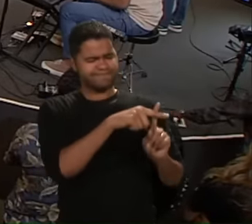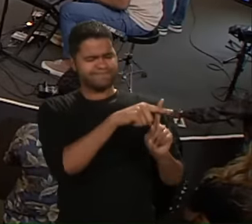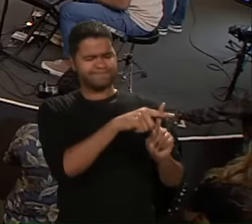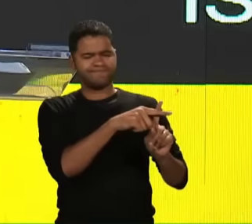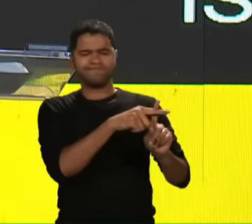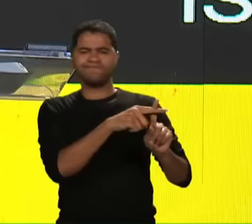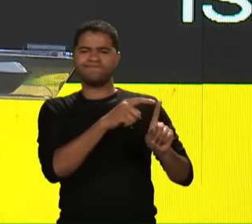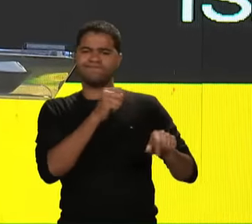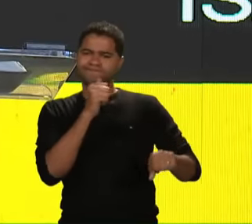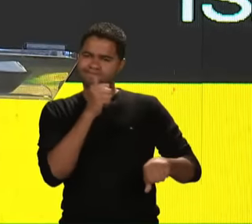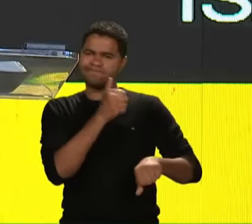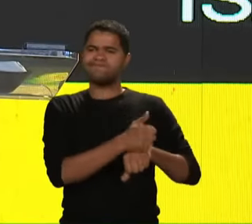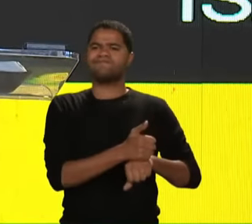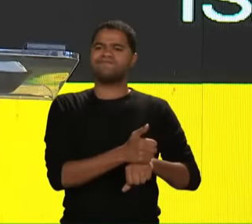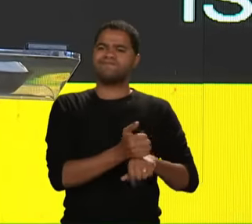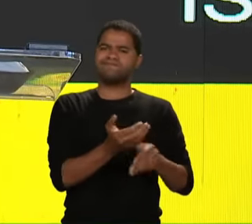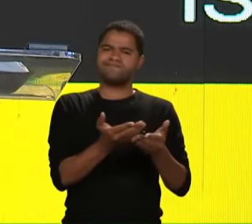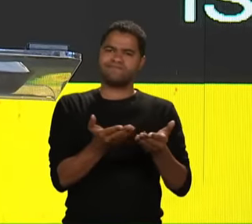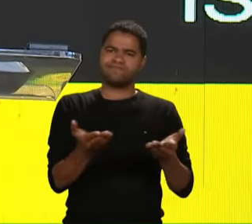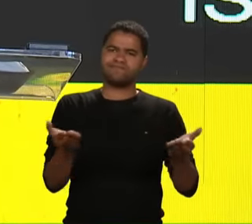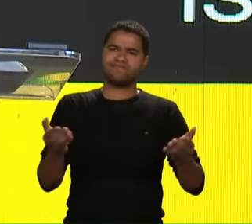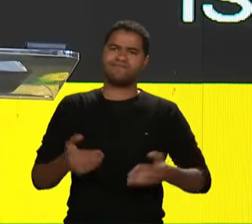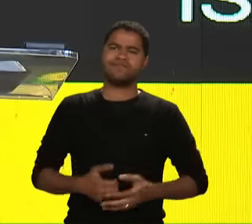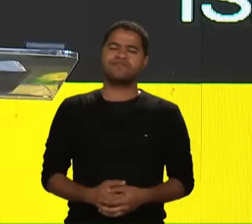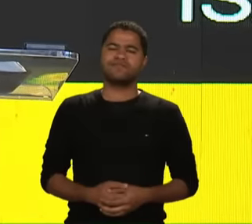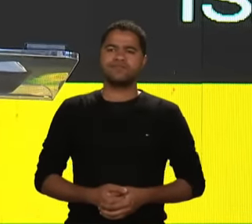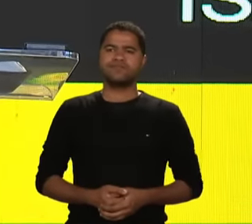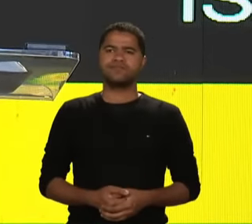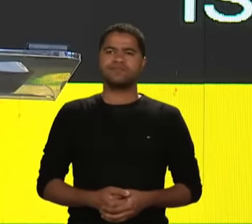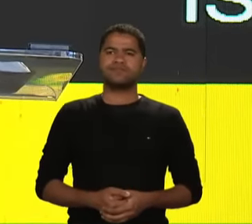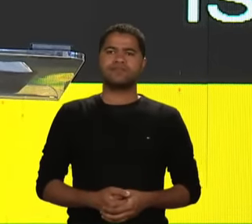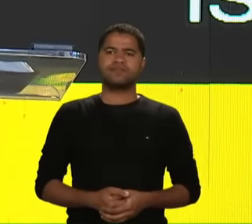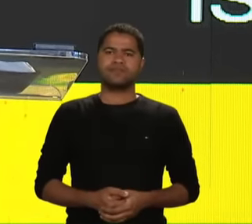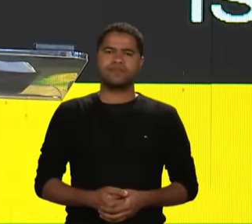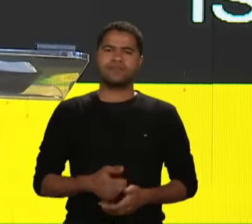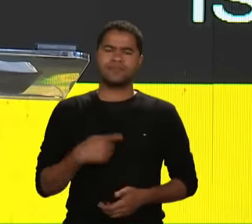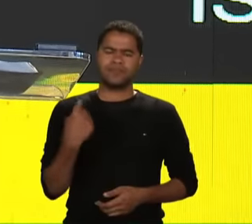fazendo-o enfermar. Ali é Jesus. Vamos viver assim.